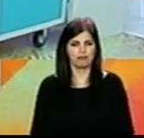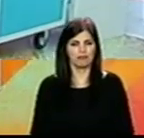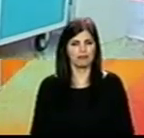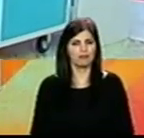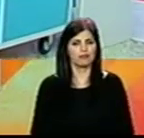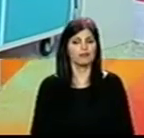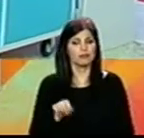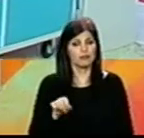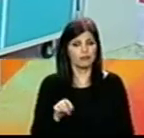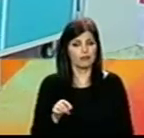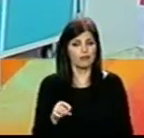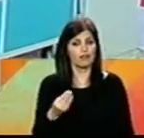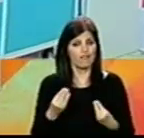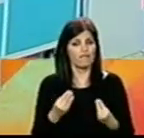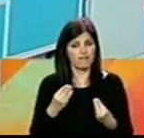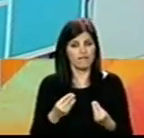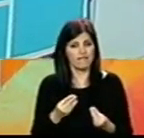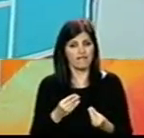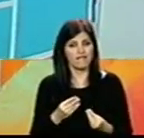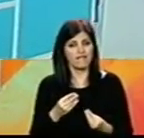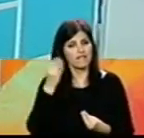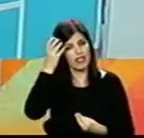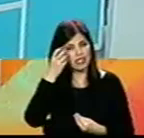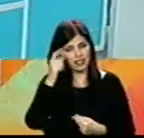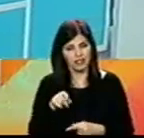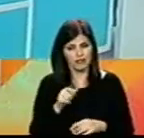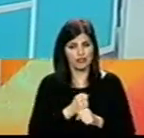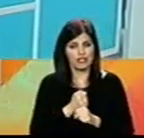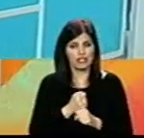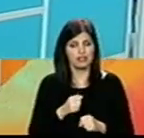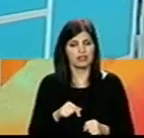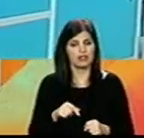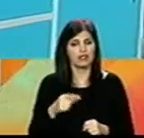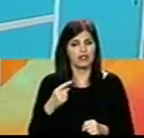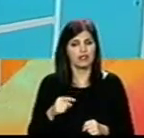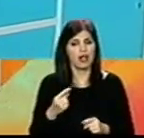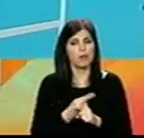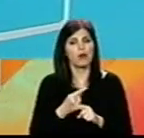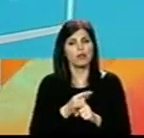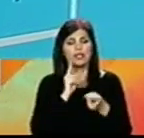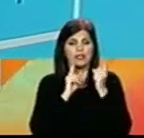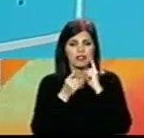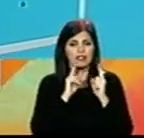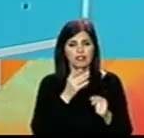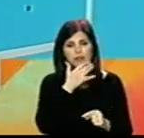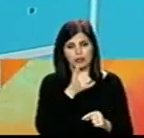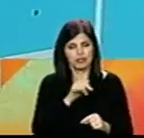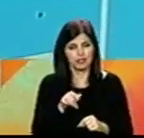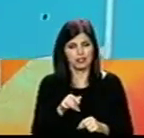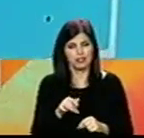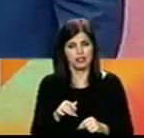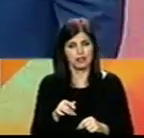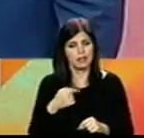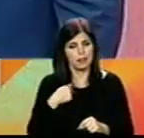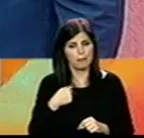Não, não é duelo. Então vocês têm muito prazer, muito amor em fazer comida. Há uma cena amanhã muito divertida e muito bonita em seu lugar, que para